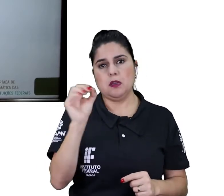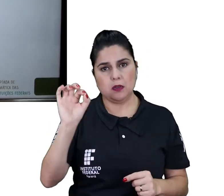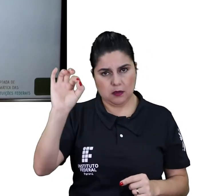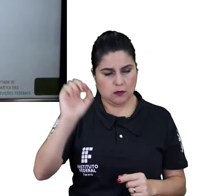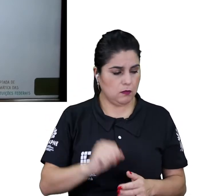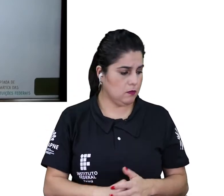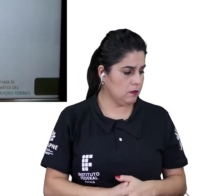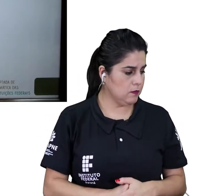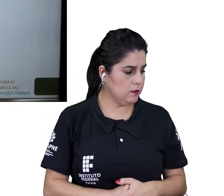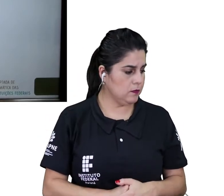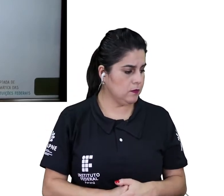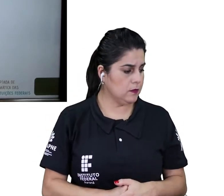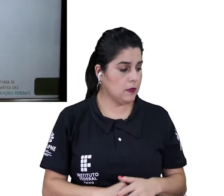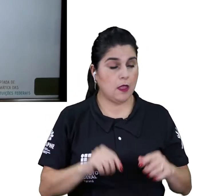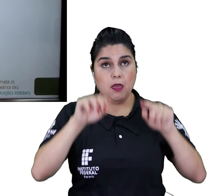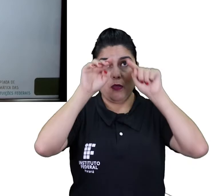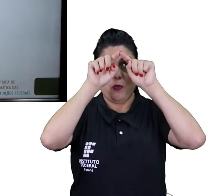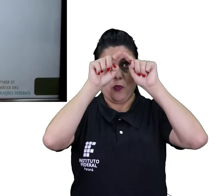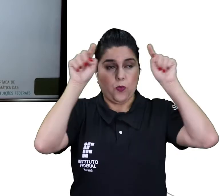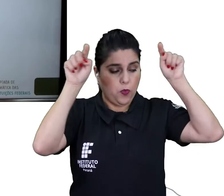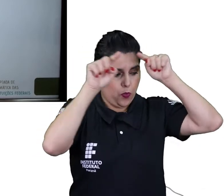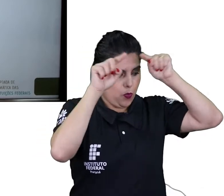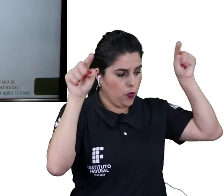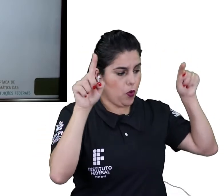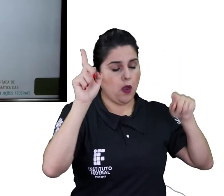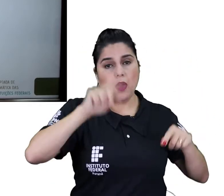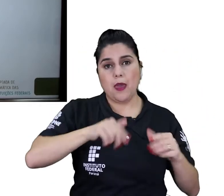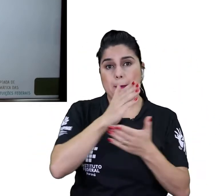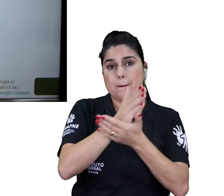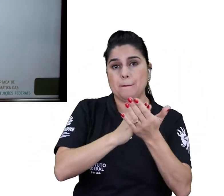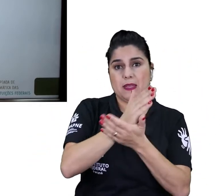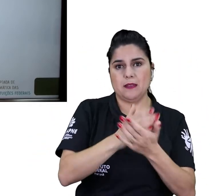60 graus. Essa medida